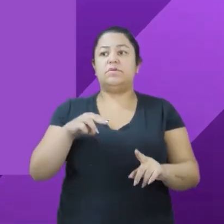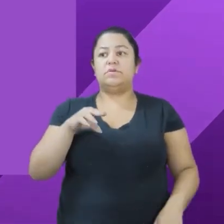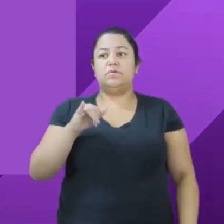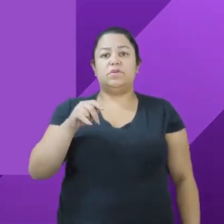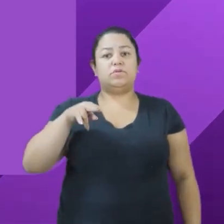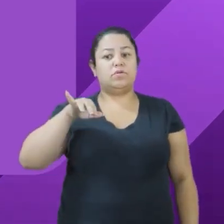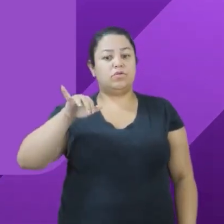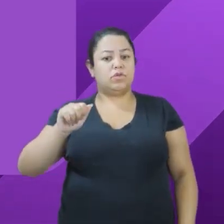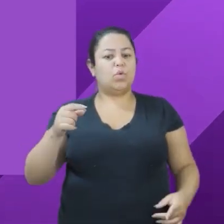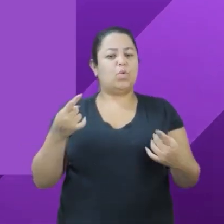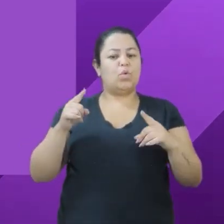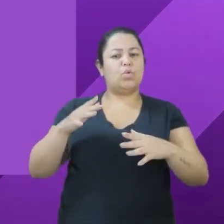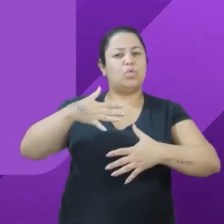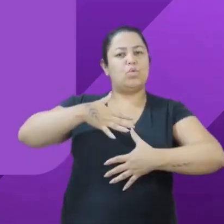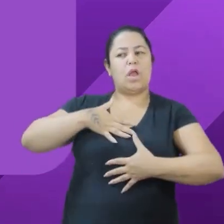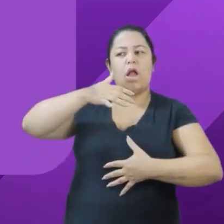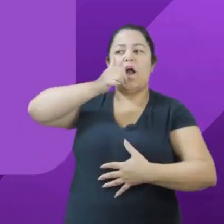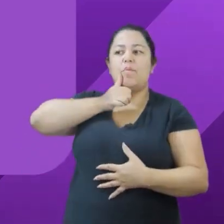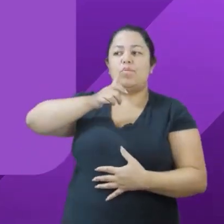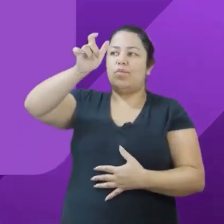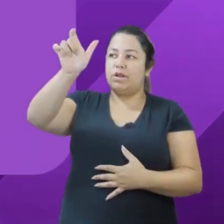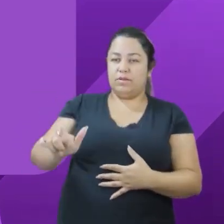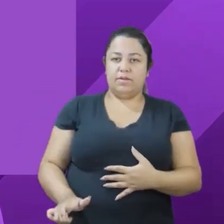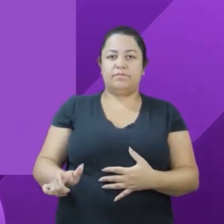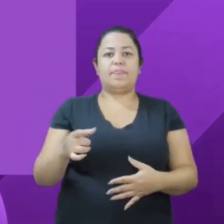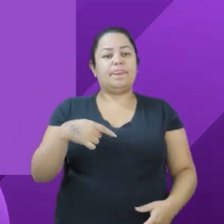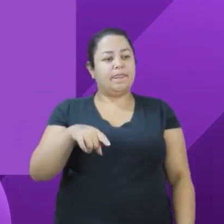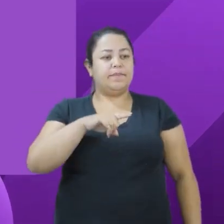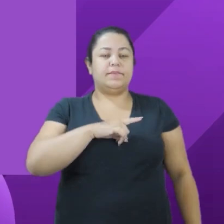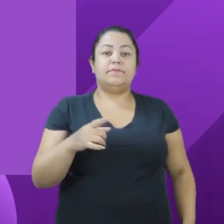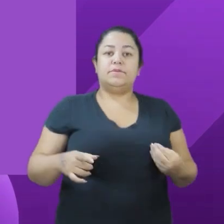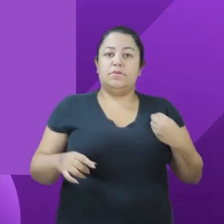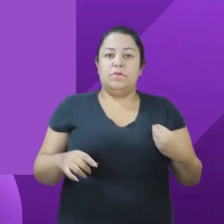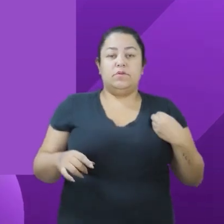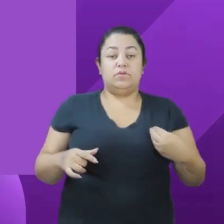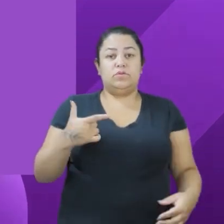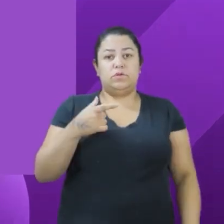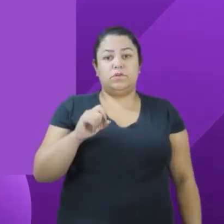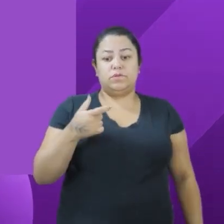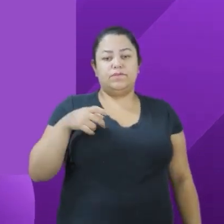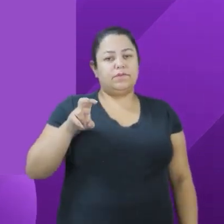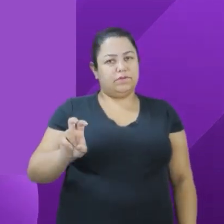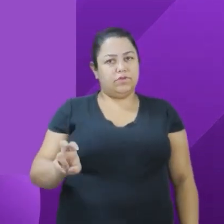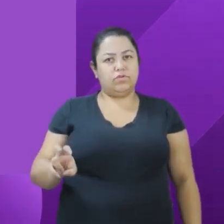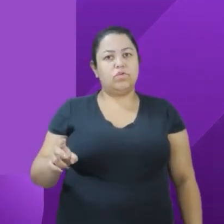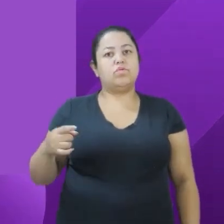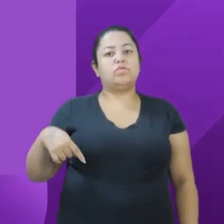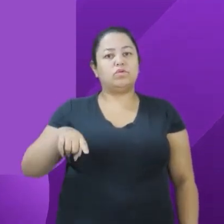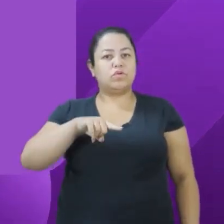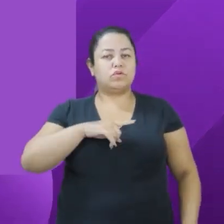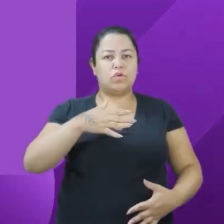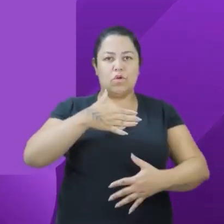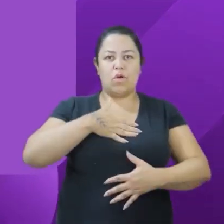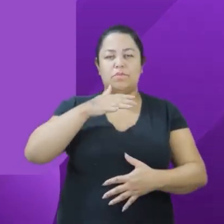misógina contra o corpo feminino, Nós, embora estejamos em 2025, os nossos corpos